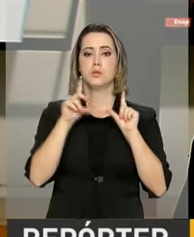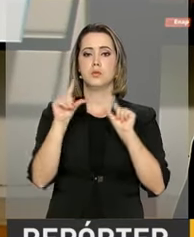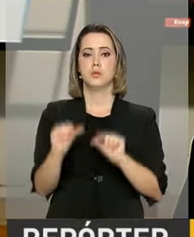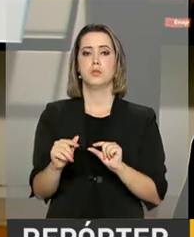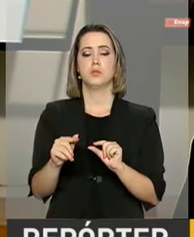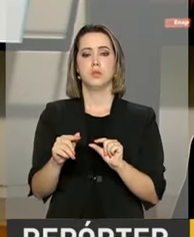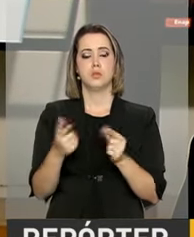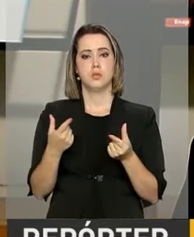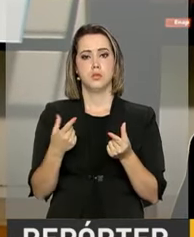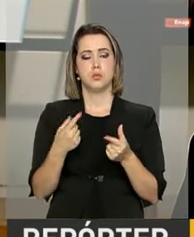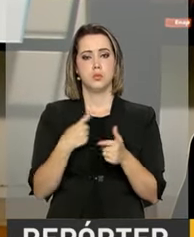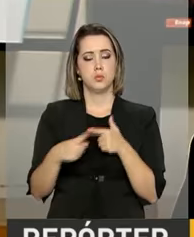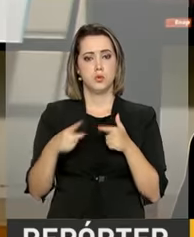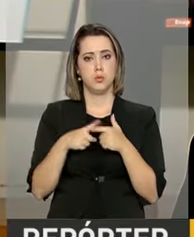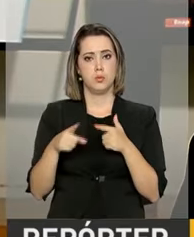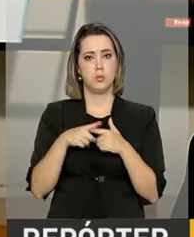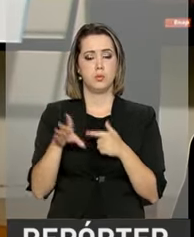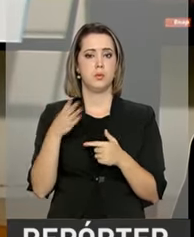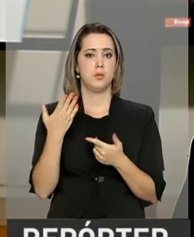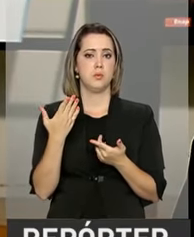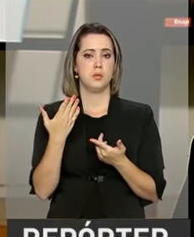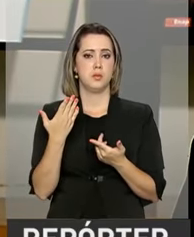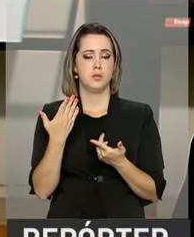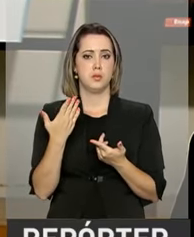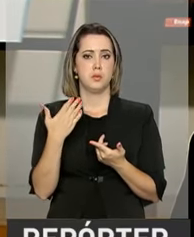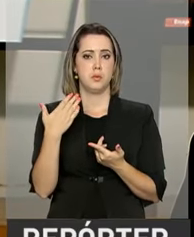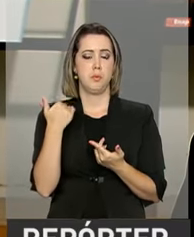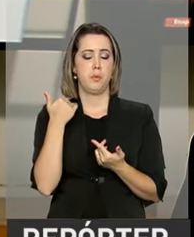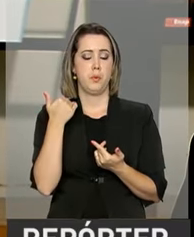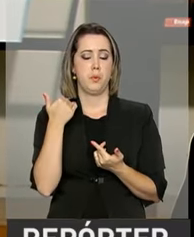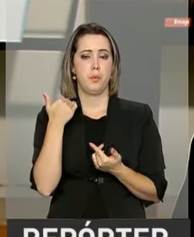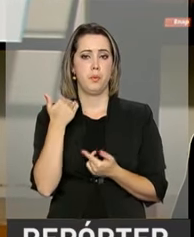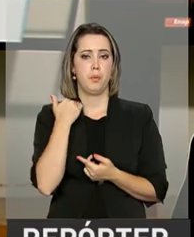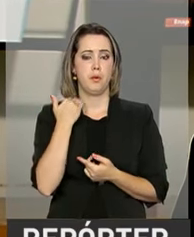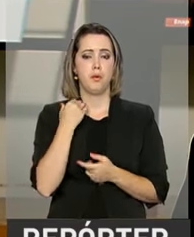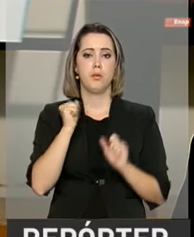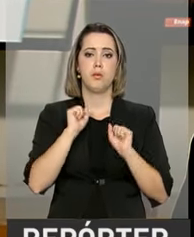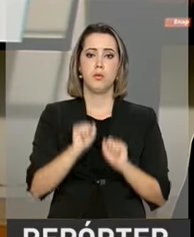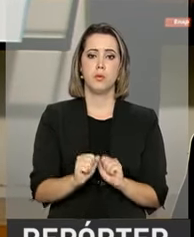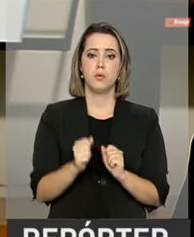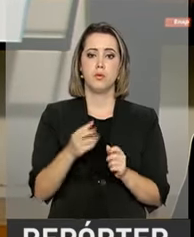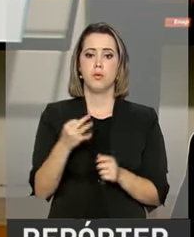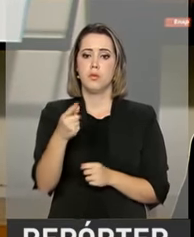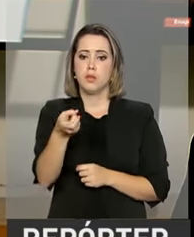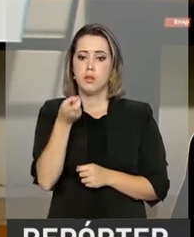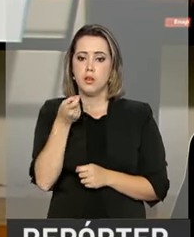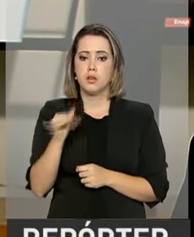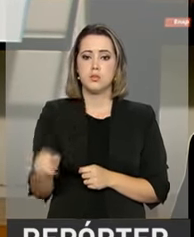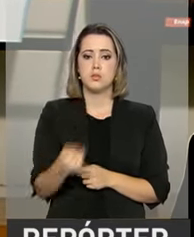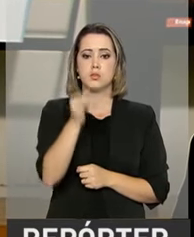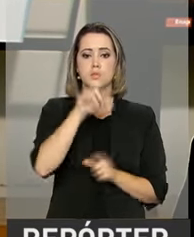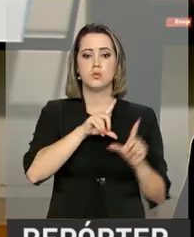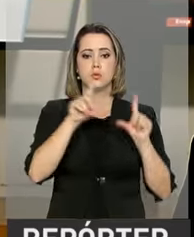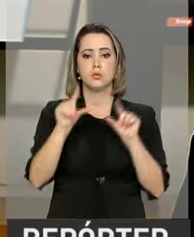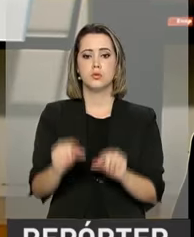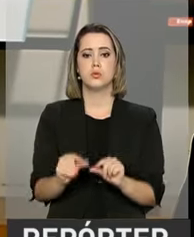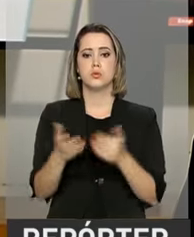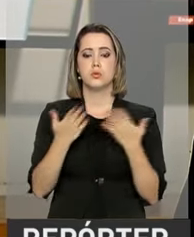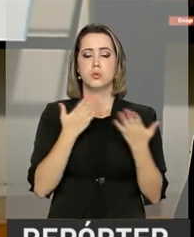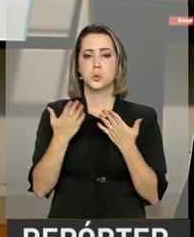para os bancos e possibilita a taxa de juros bem abaixo da média